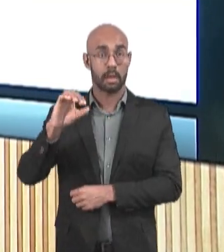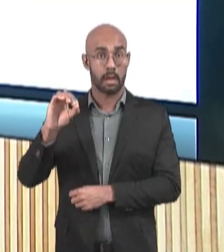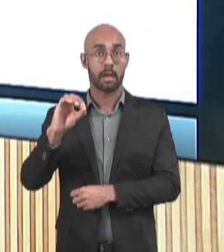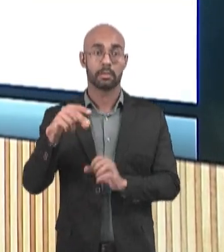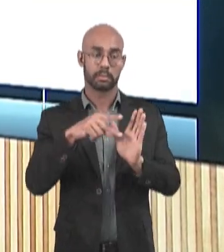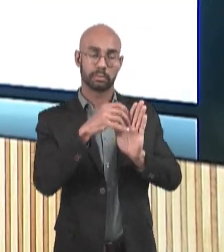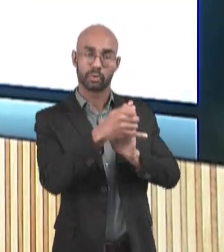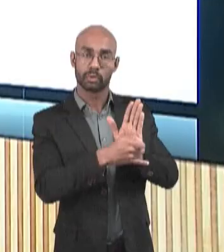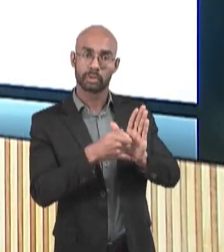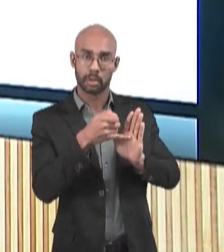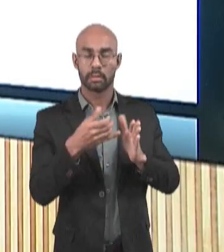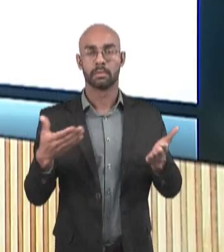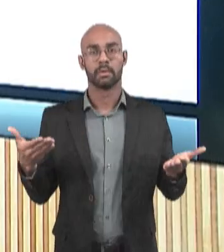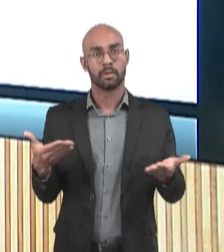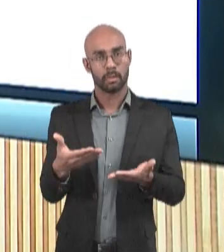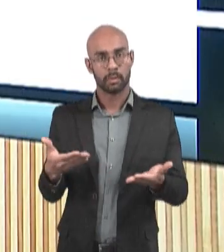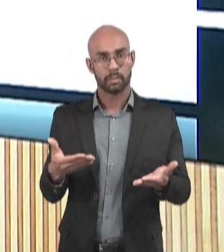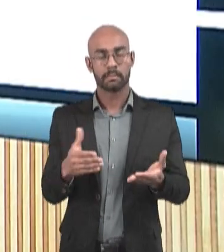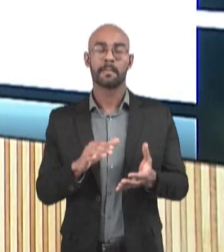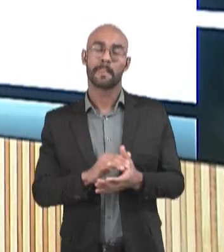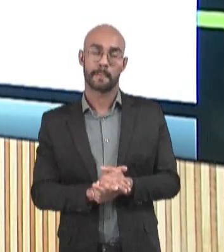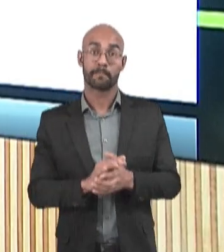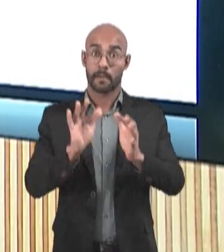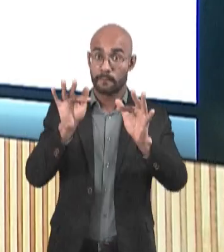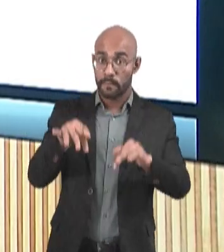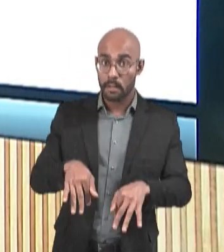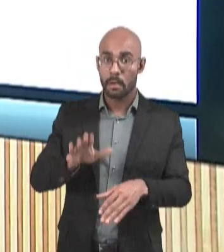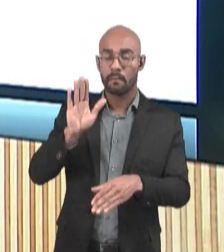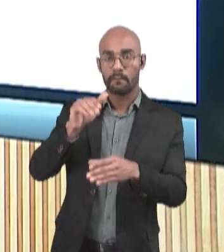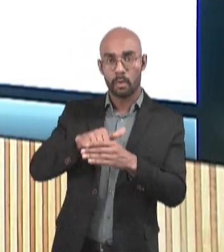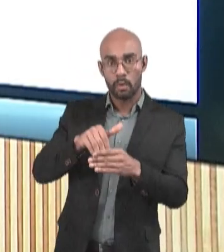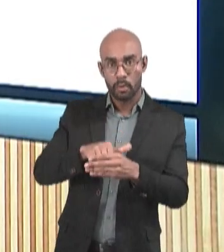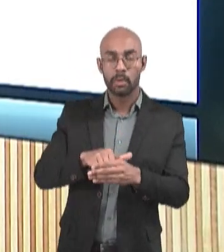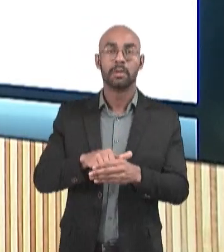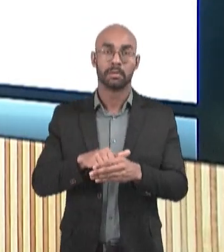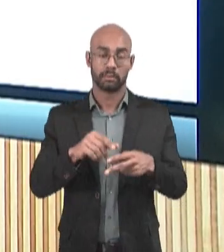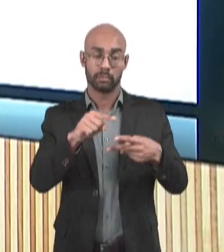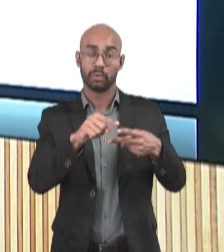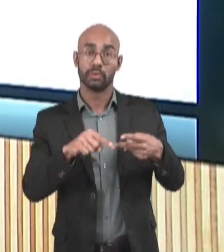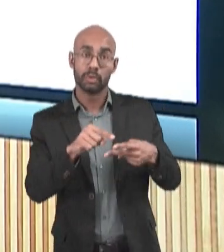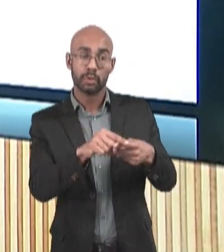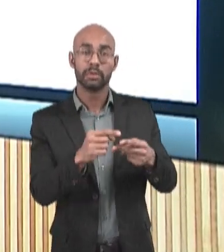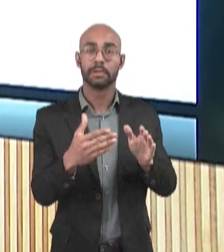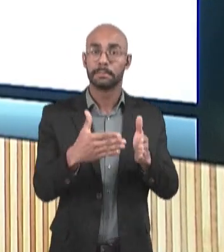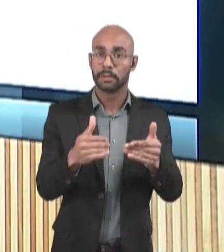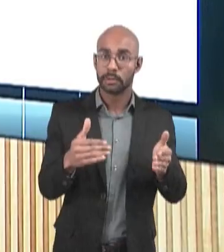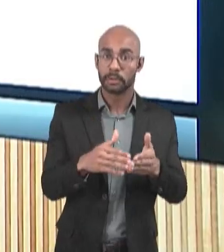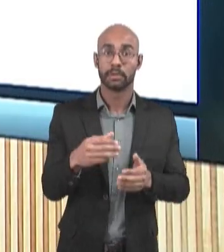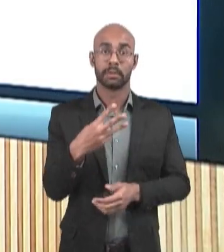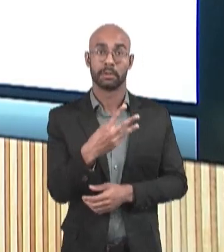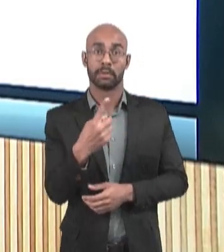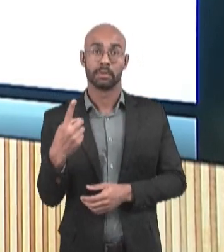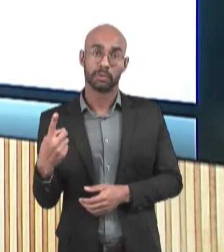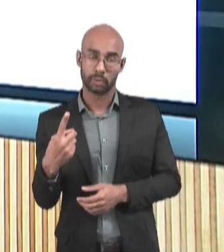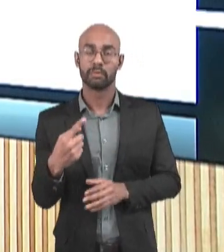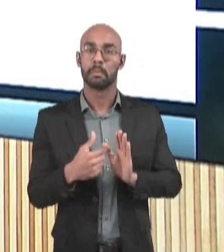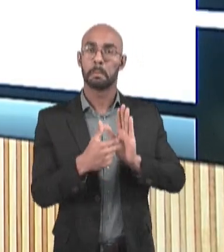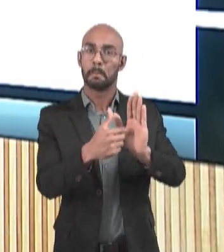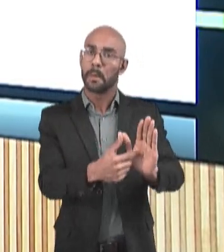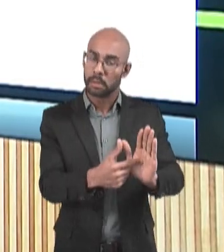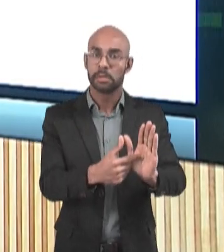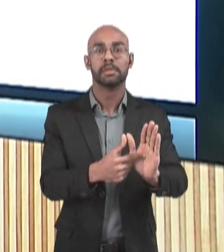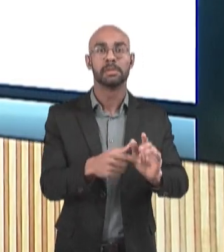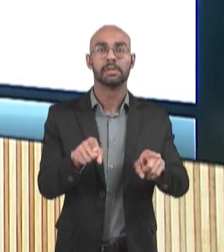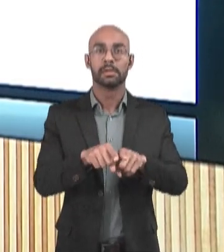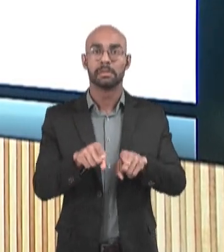foram apreciados pelos parlamentares, que, ao final da votação, também analisaram 2 requerimentos, 31 indicações, uma moção